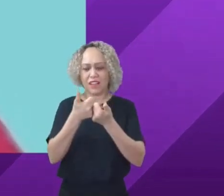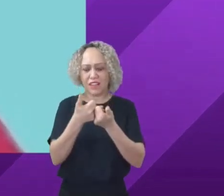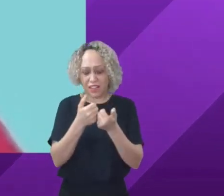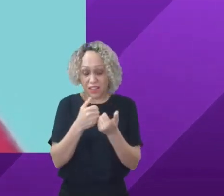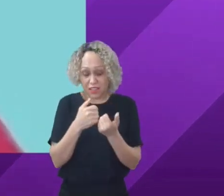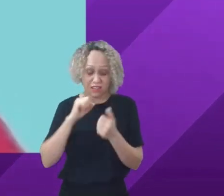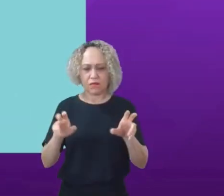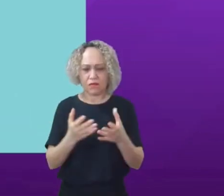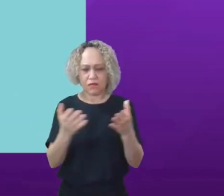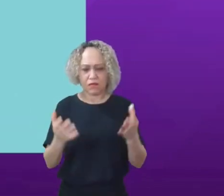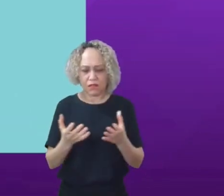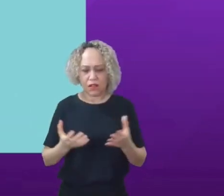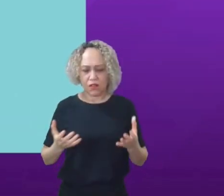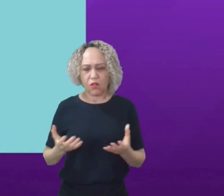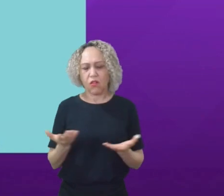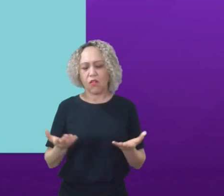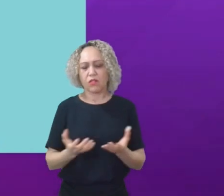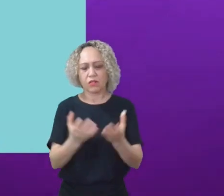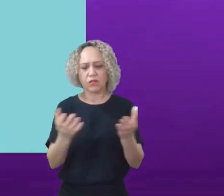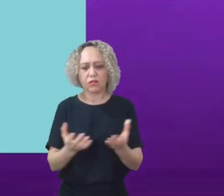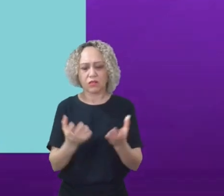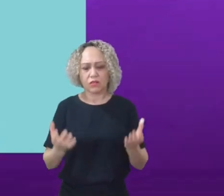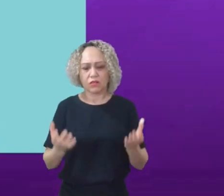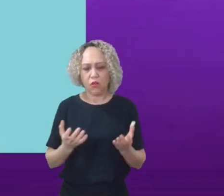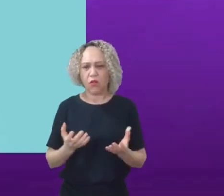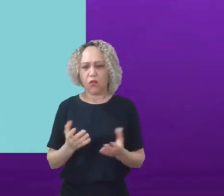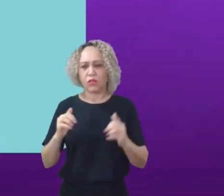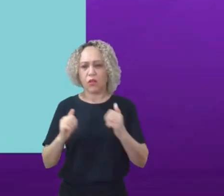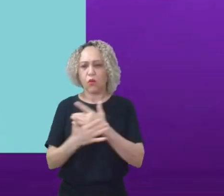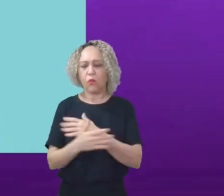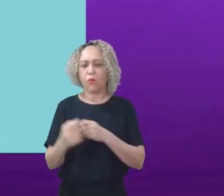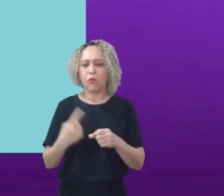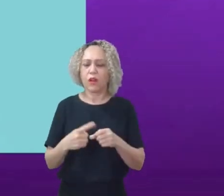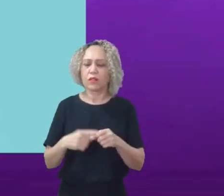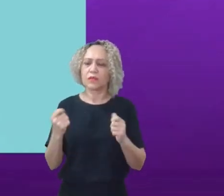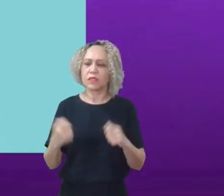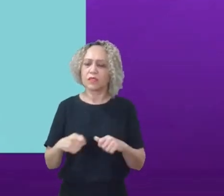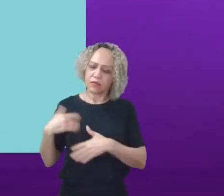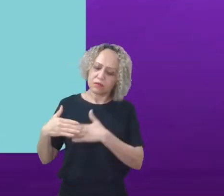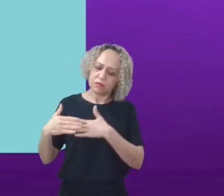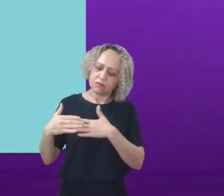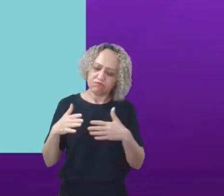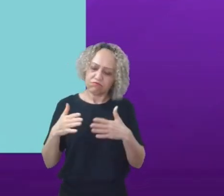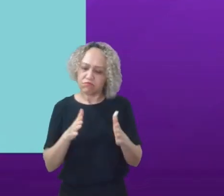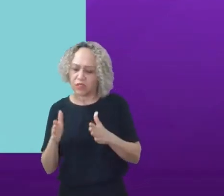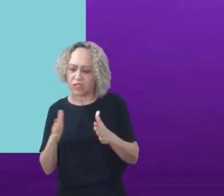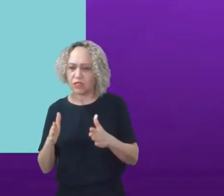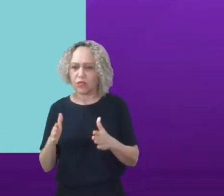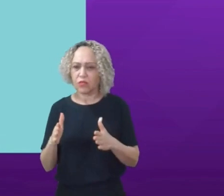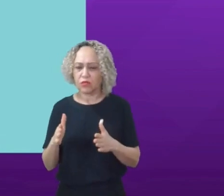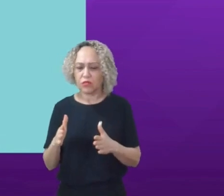processo, então, da convivência. Ou seja, as hortas urbanas, elas podem ter esse processo todo de promoção da